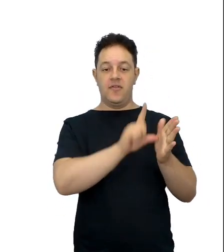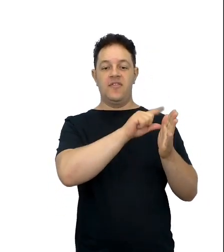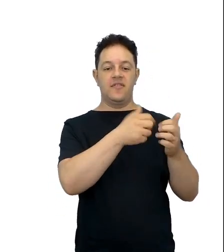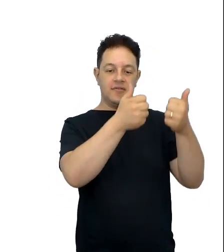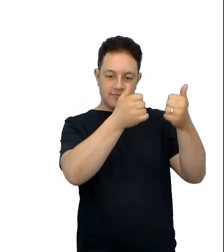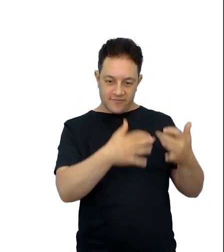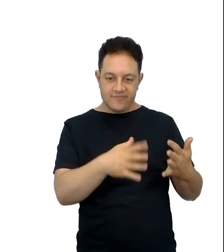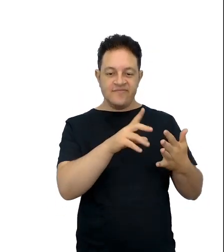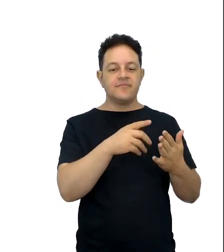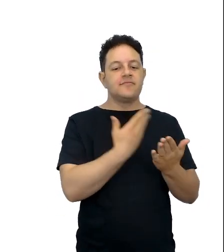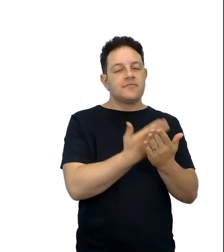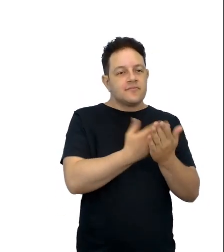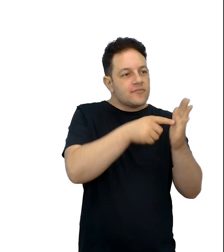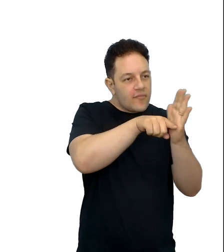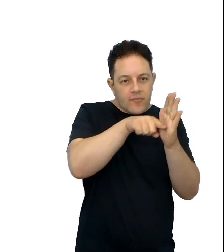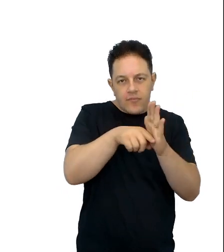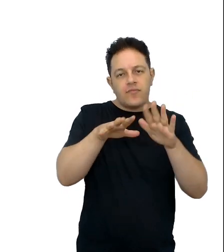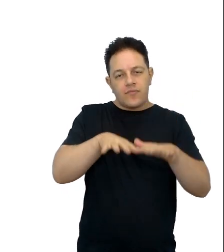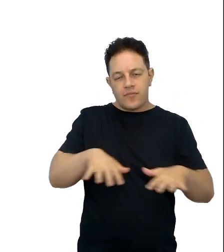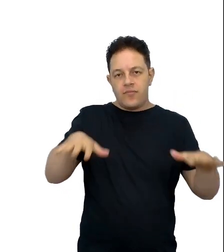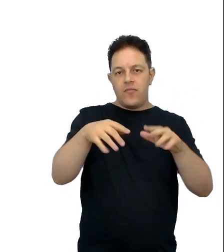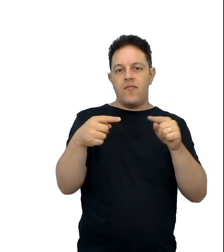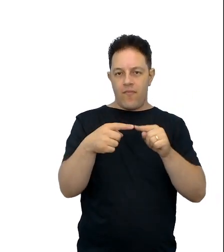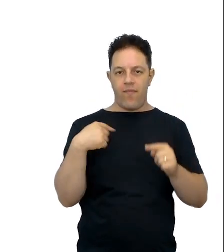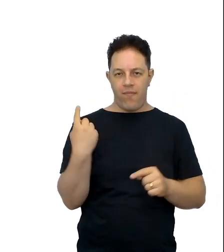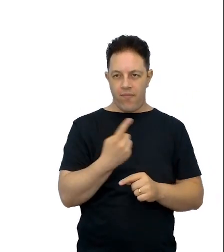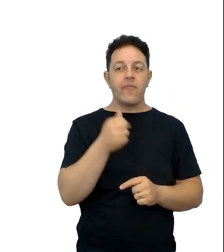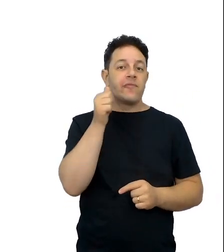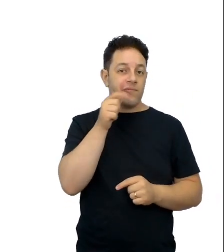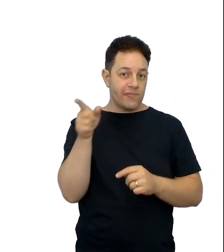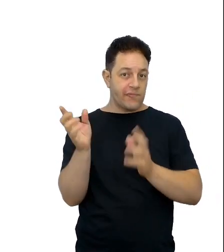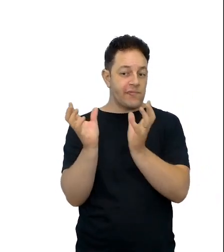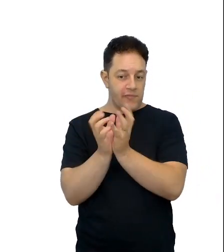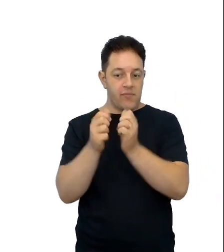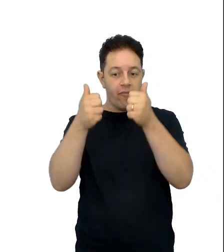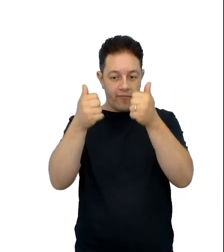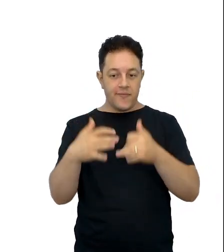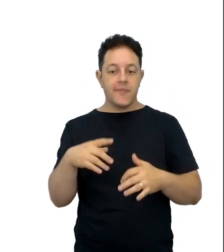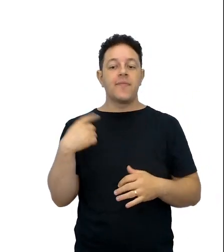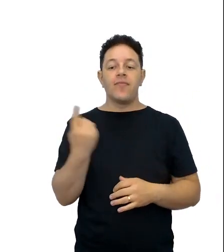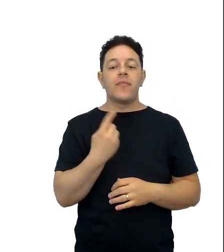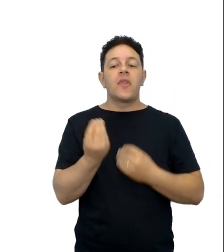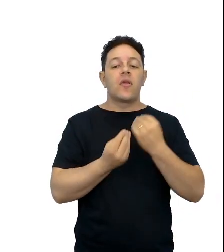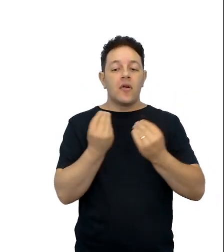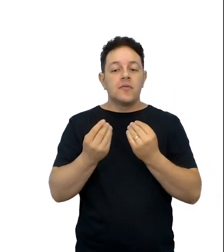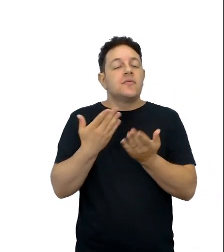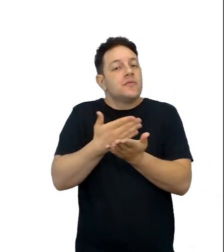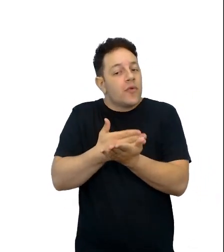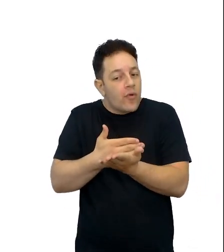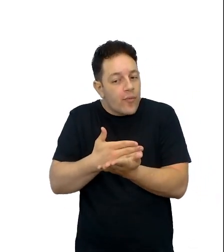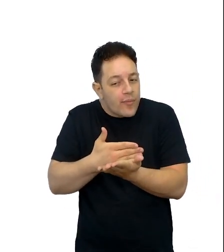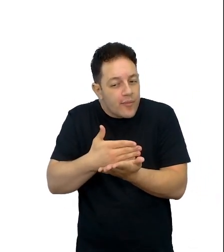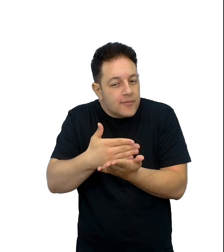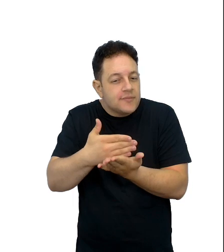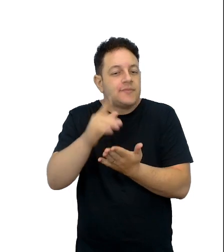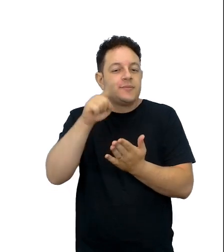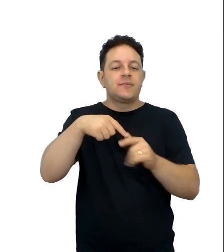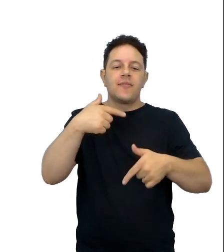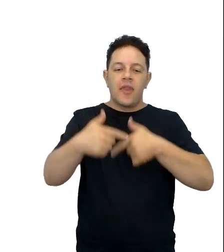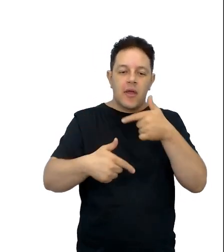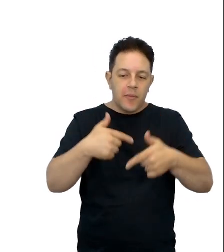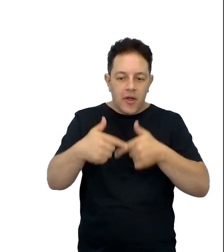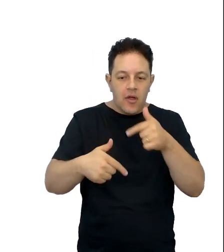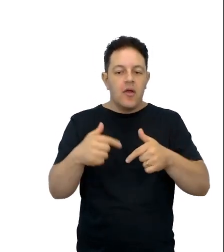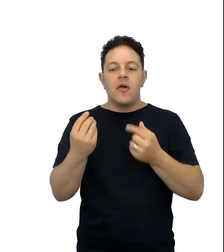os professores. Eu e meu grupo, ela tem um grupo de estudos, né? Nós vamos começar a fazer um